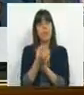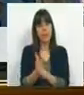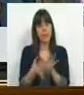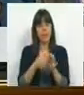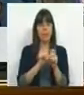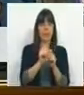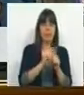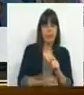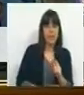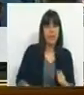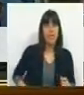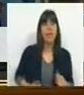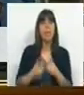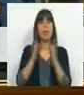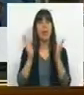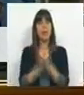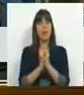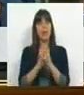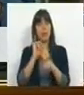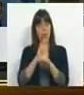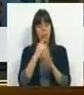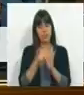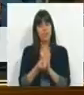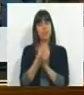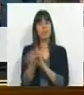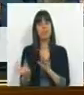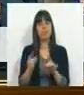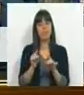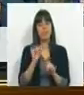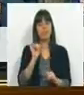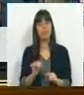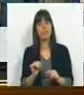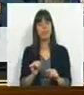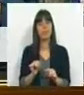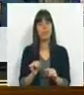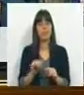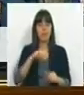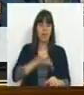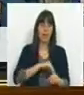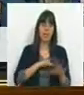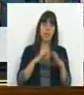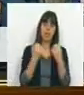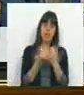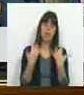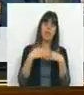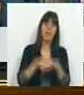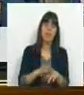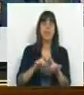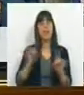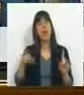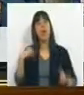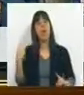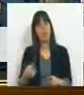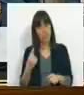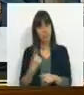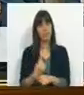desde subsídio de desemprego a todas, um outro conjunto do rendimento social de inserção e outros que